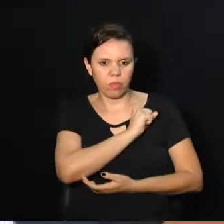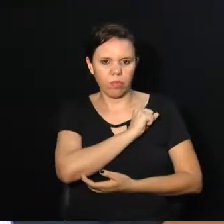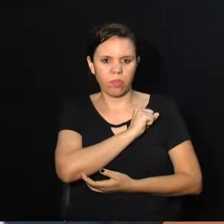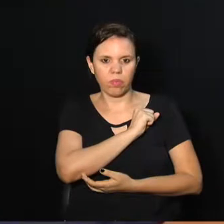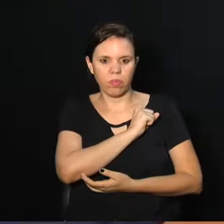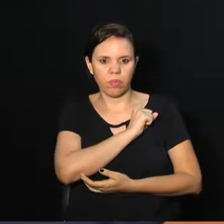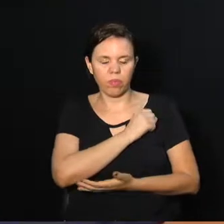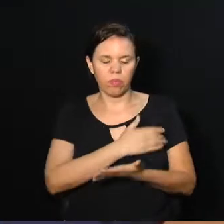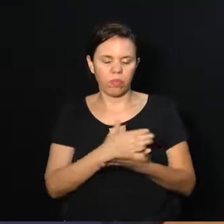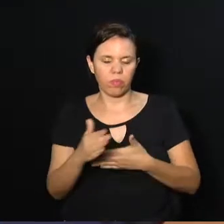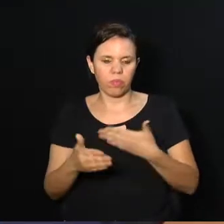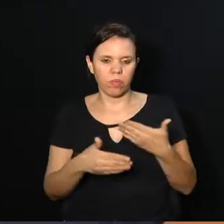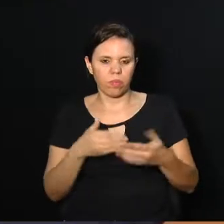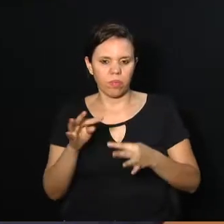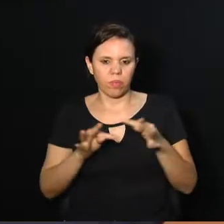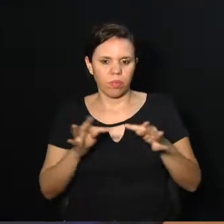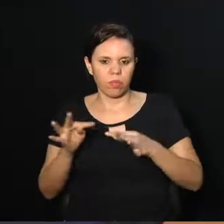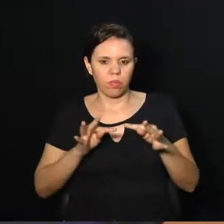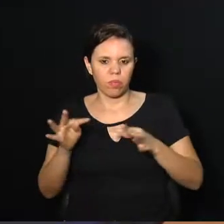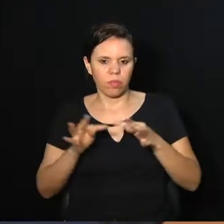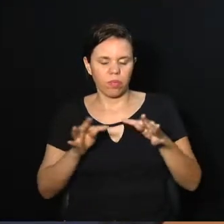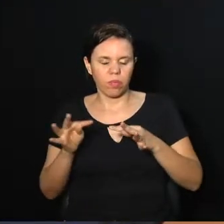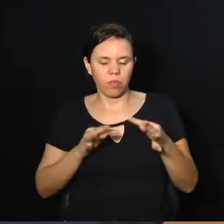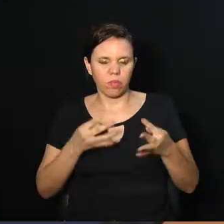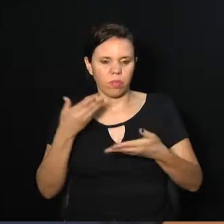e começar um tratamento,